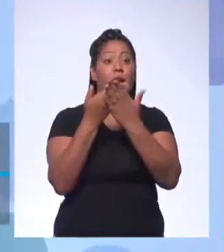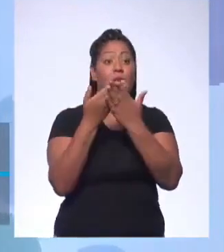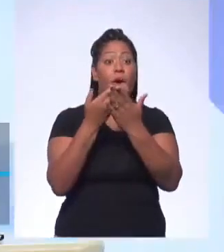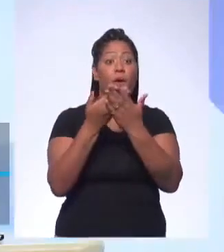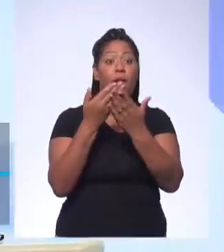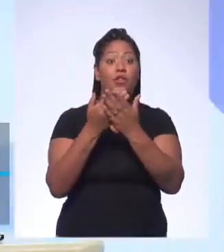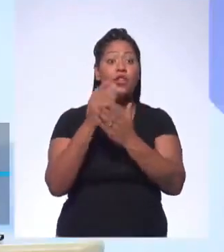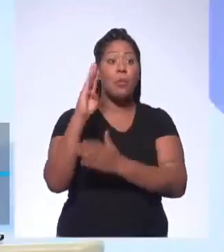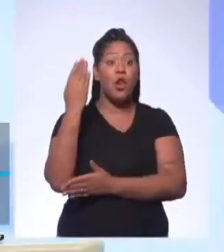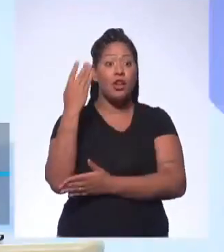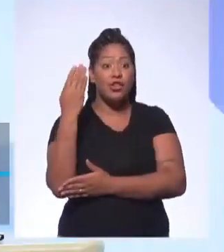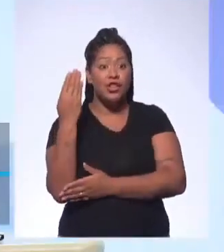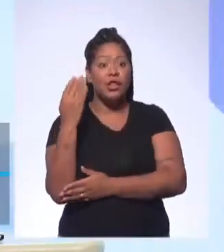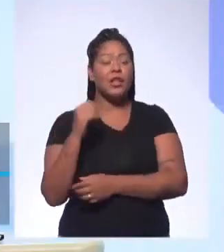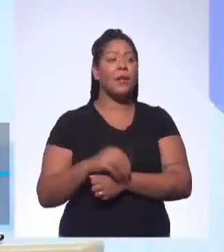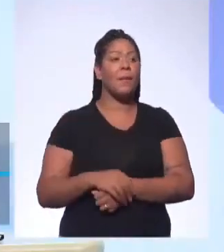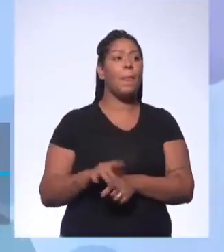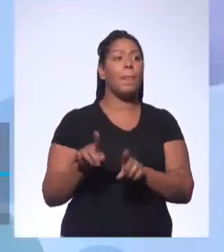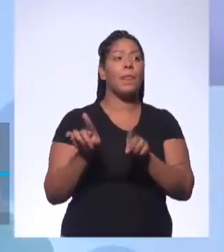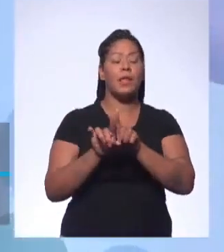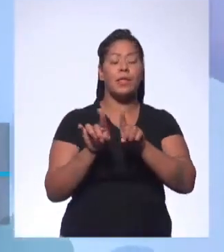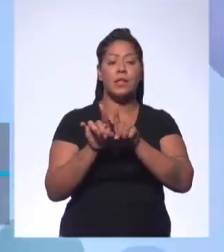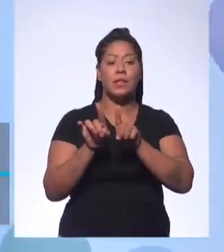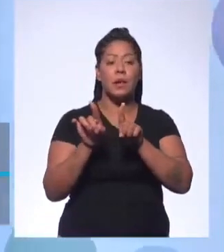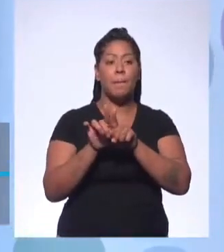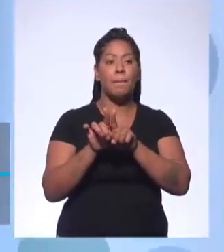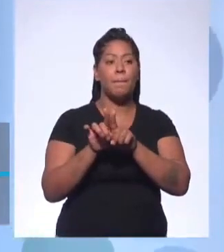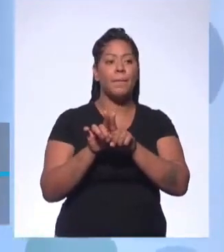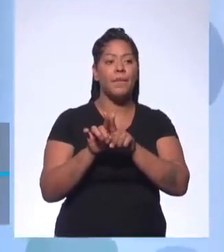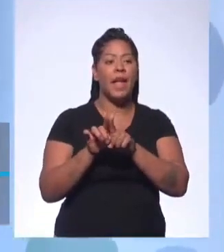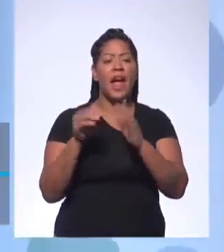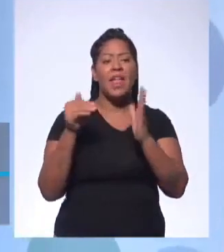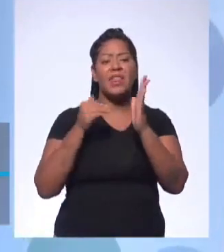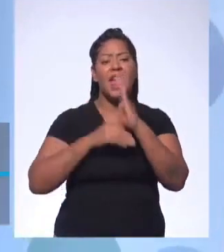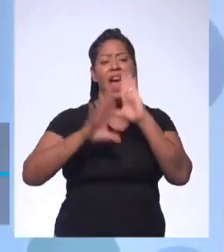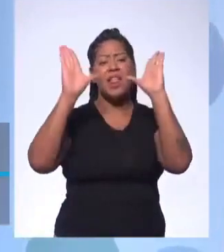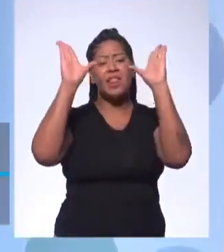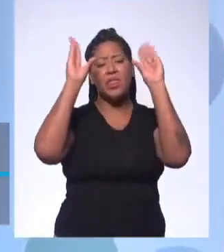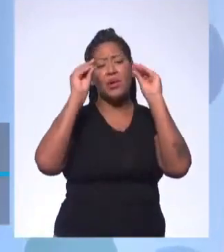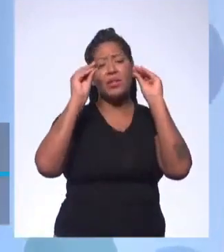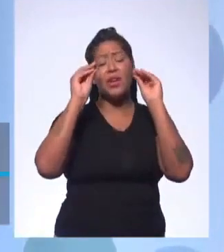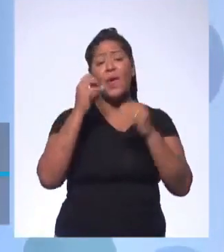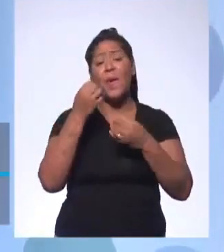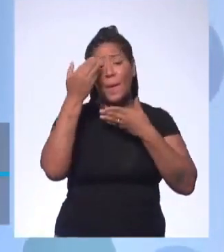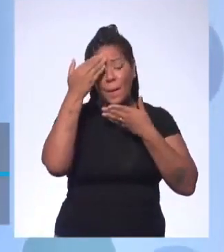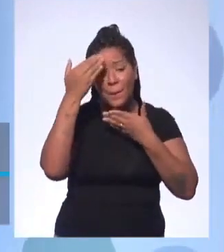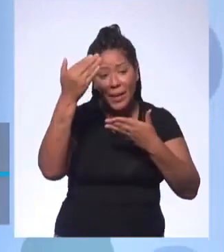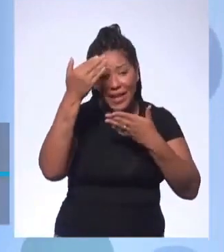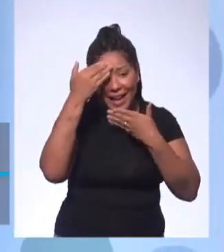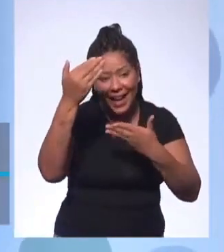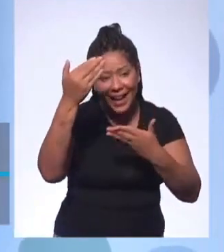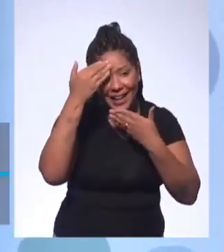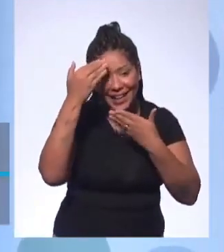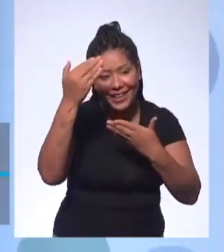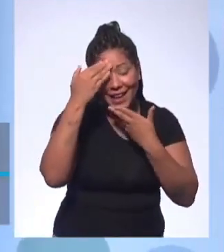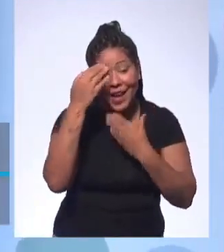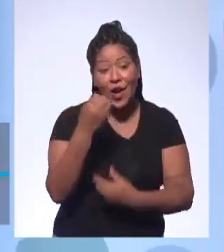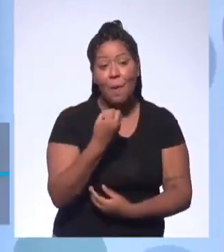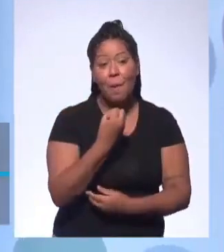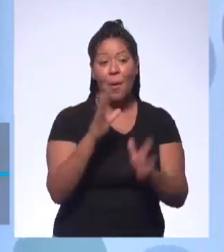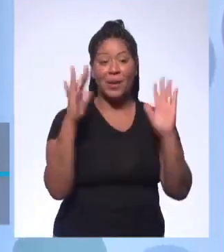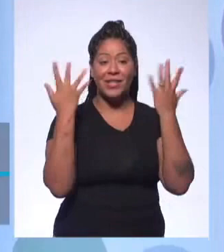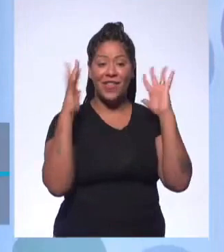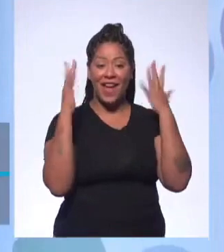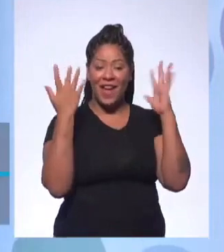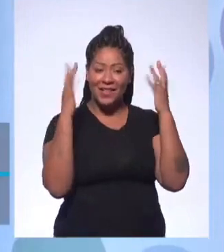está com a gente até as 8. Tem uma galera aí que fica com a gente até o finalzinho. Gente, muito obrigado de coração. Boas festas para